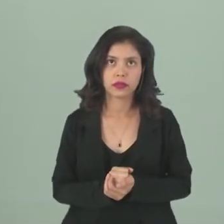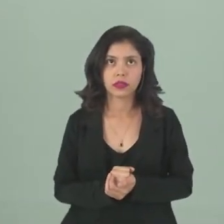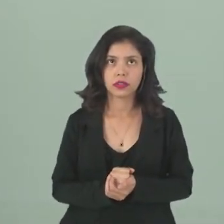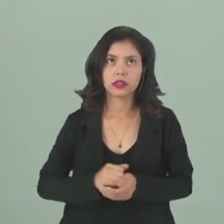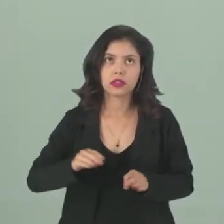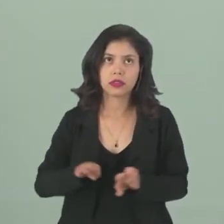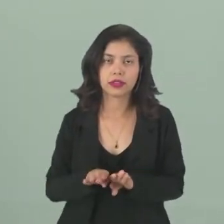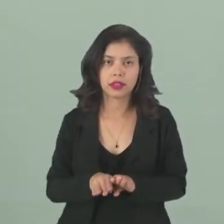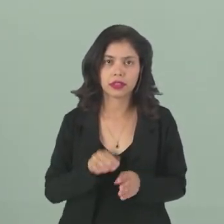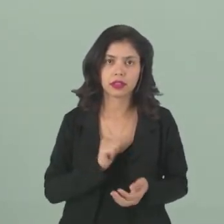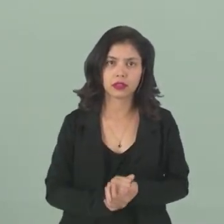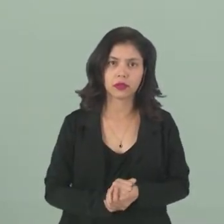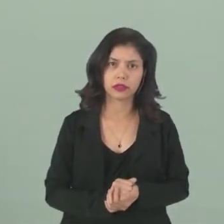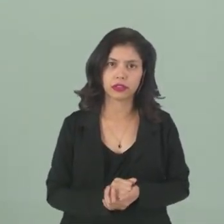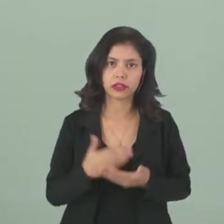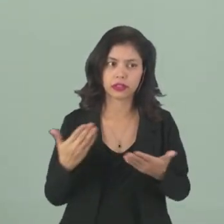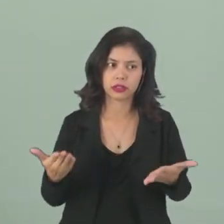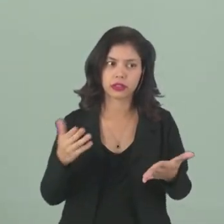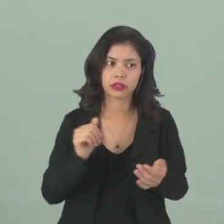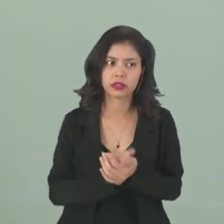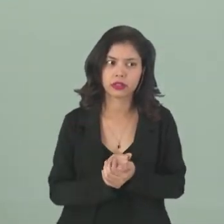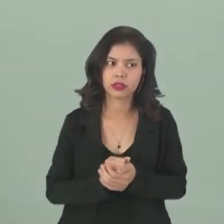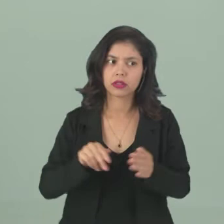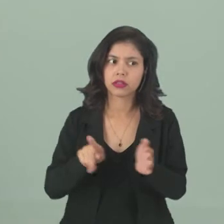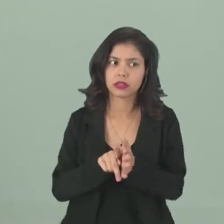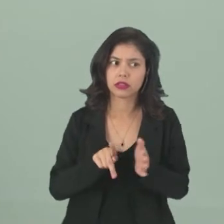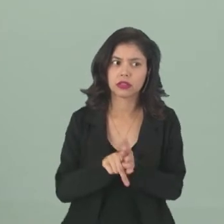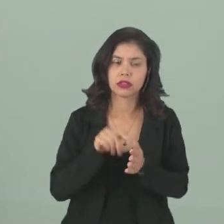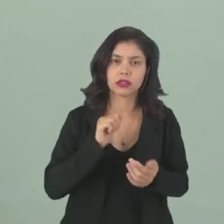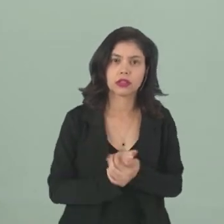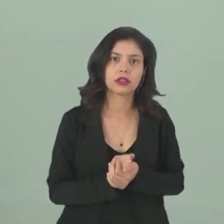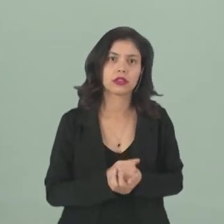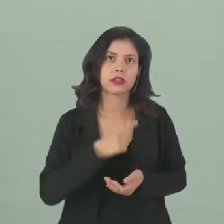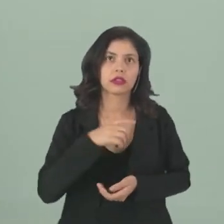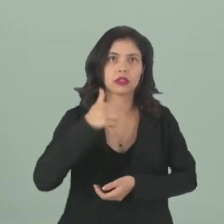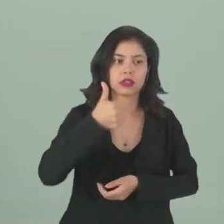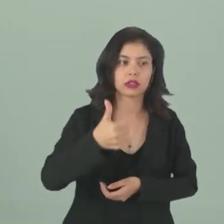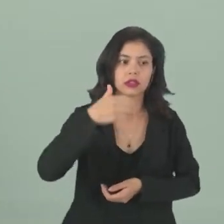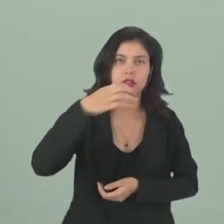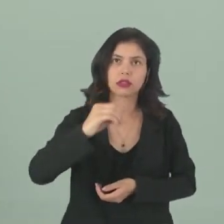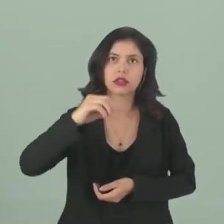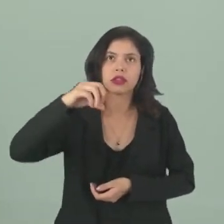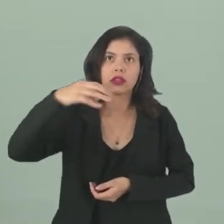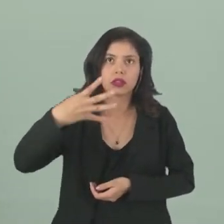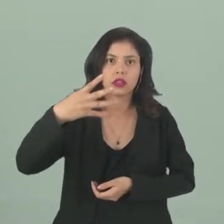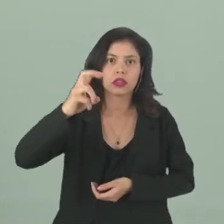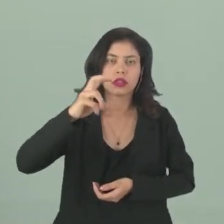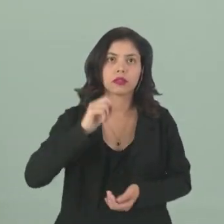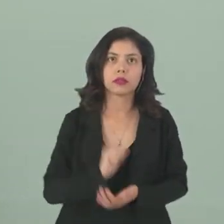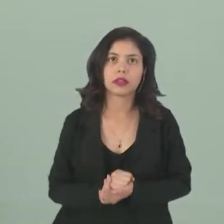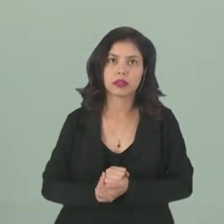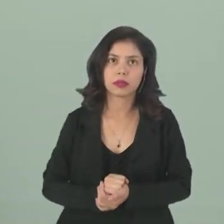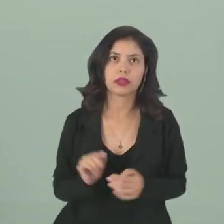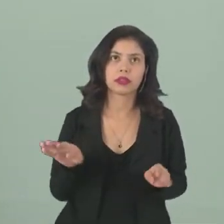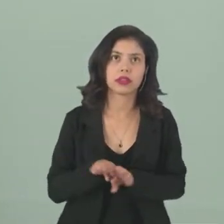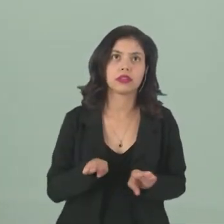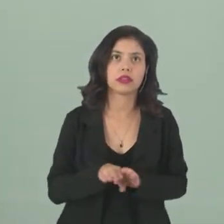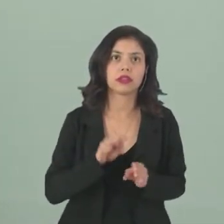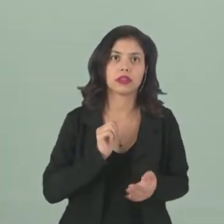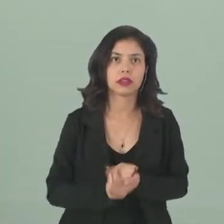quando ele bem quisesse, que vai se terminar no ano de 1945. Quase 15, na verdade